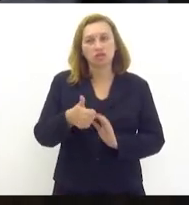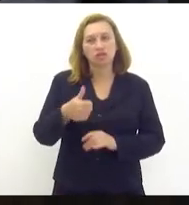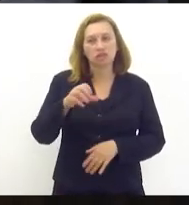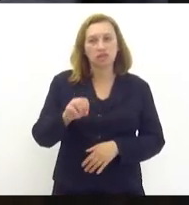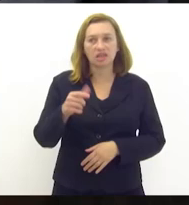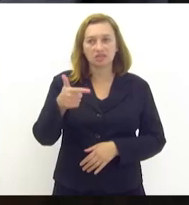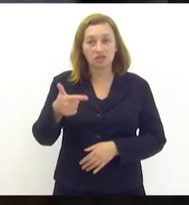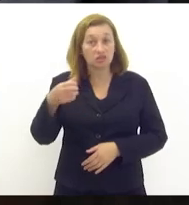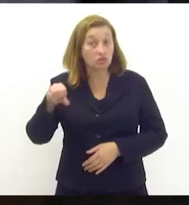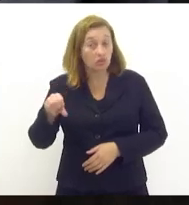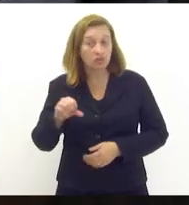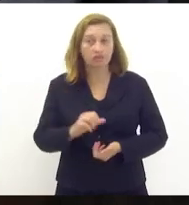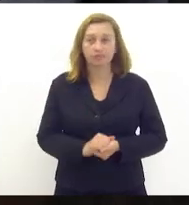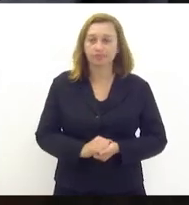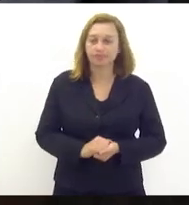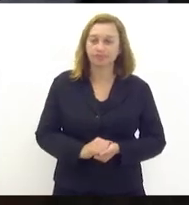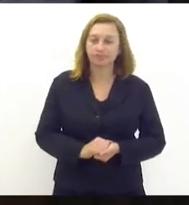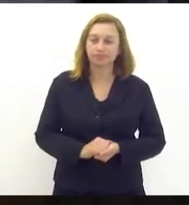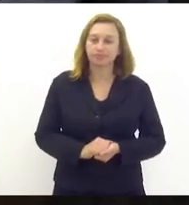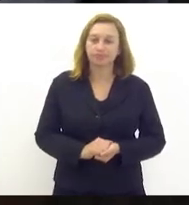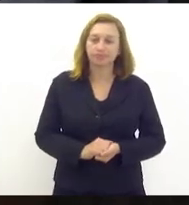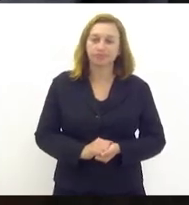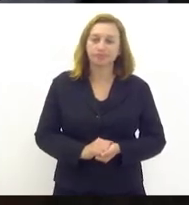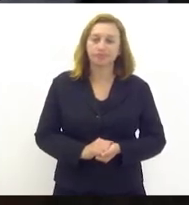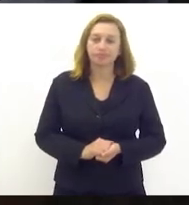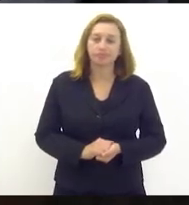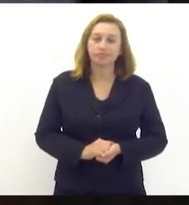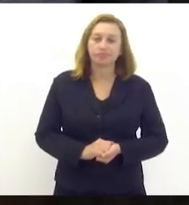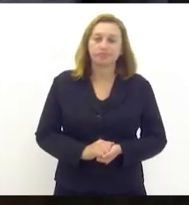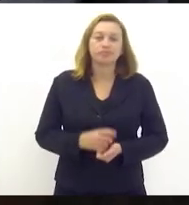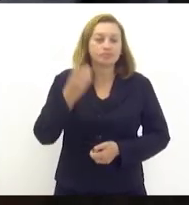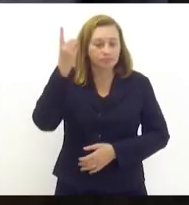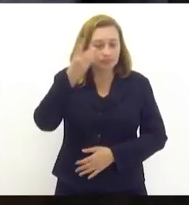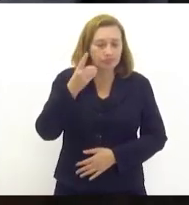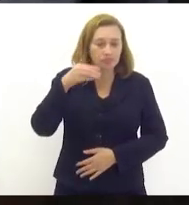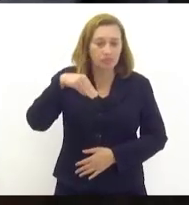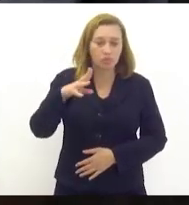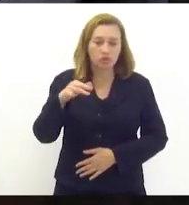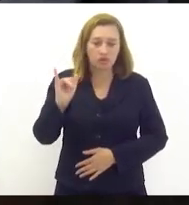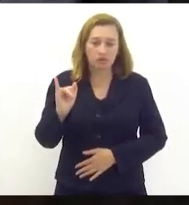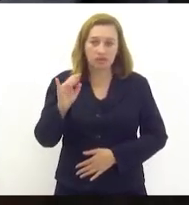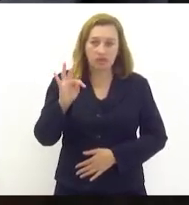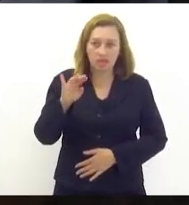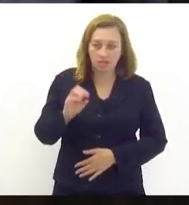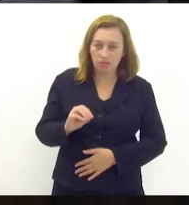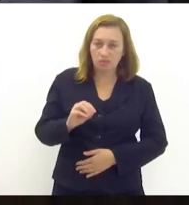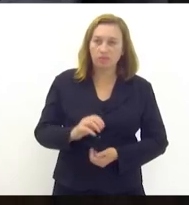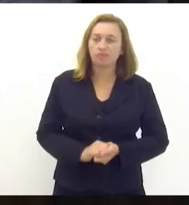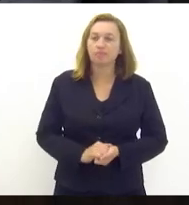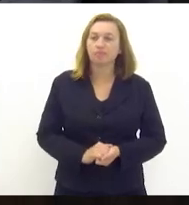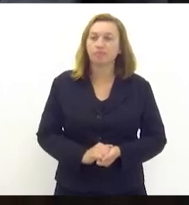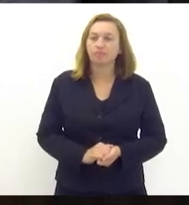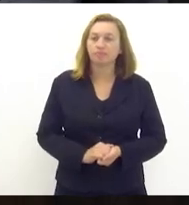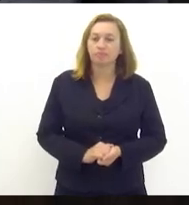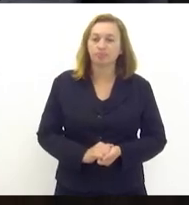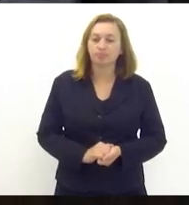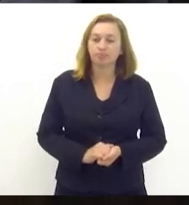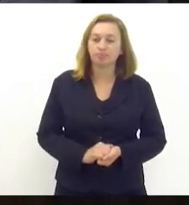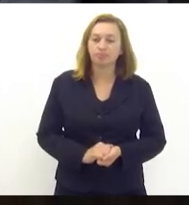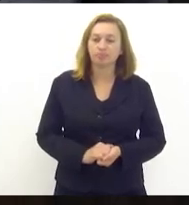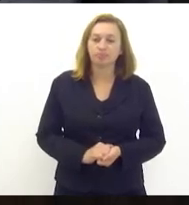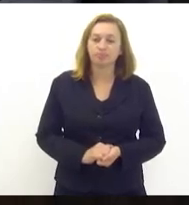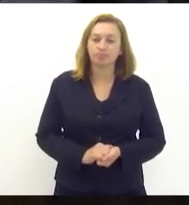1029 1029 de otorio do deputado Muri Neto que dispõe sobre